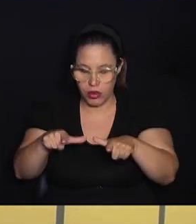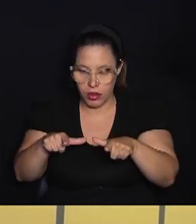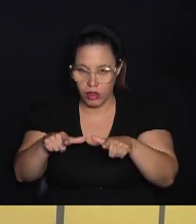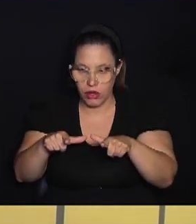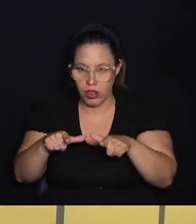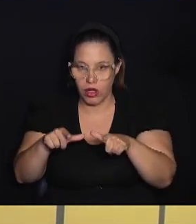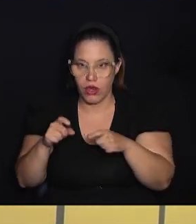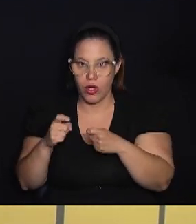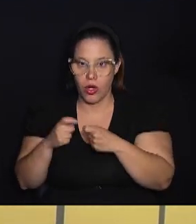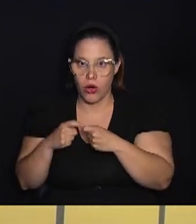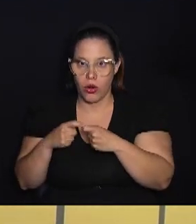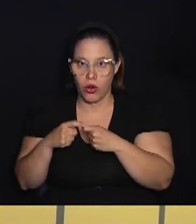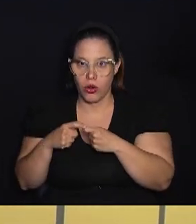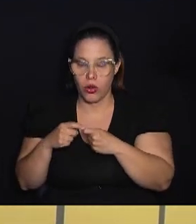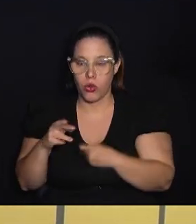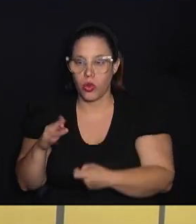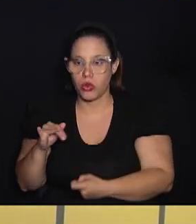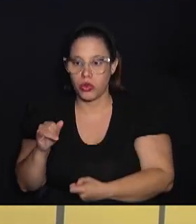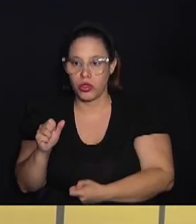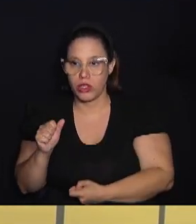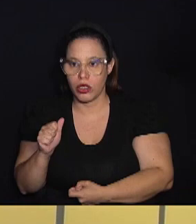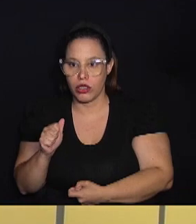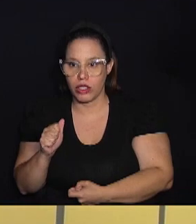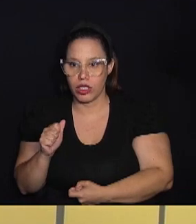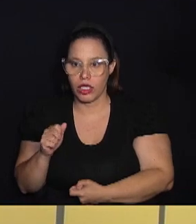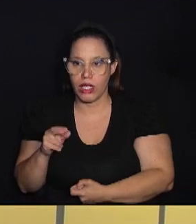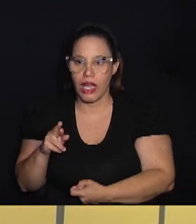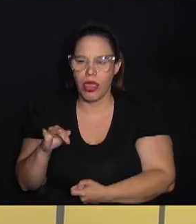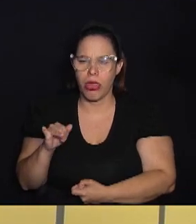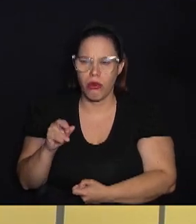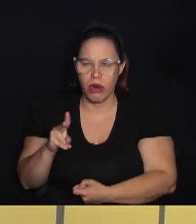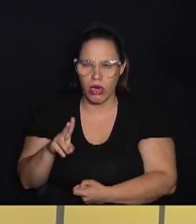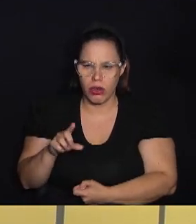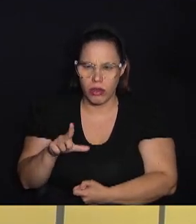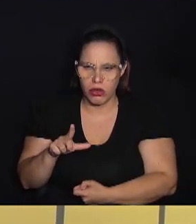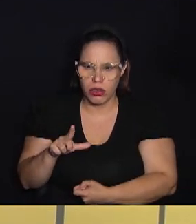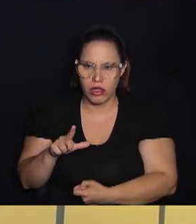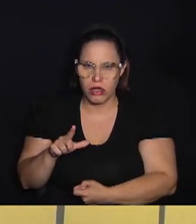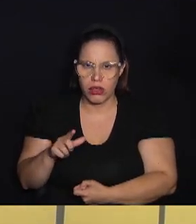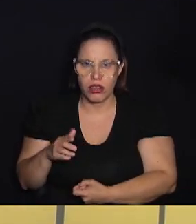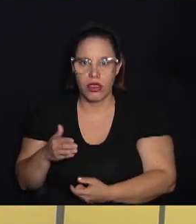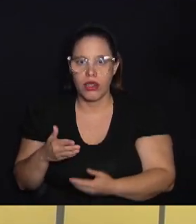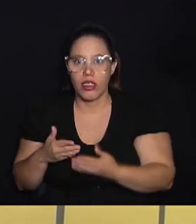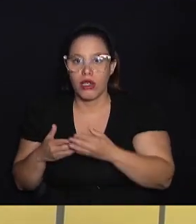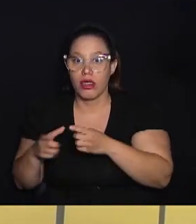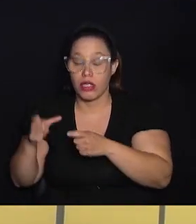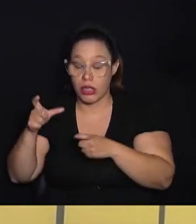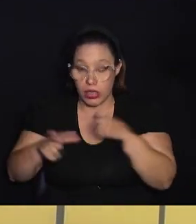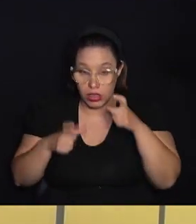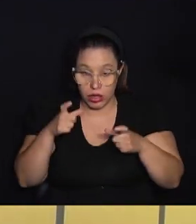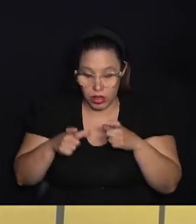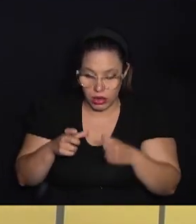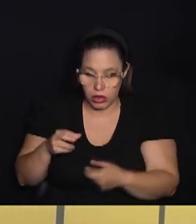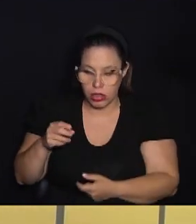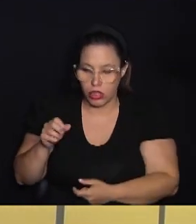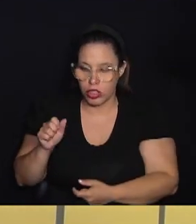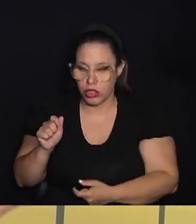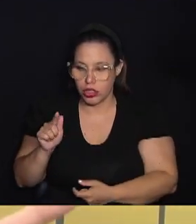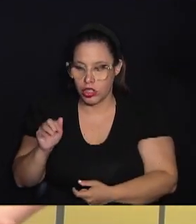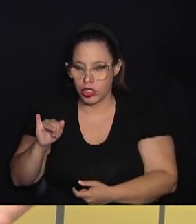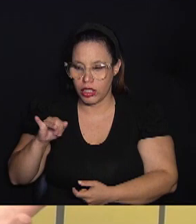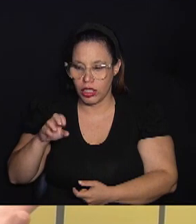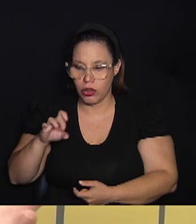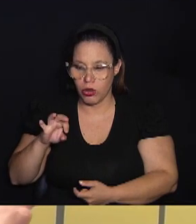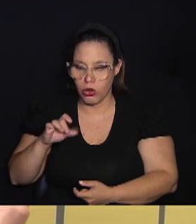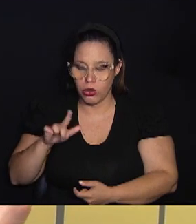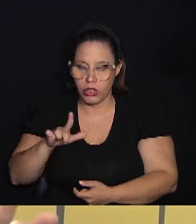ginecologia natural e a minha paciente ela sabe claramente quando ela tá numa nesse lugar que é de ginecologia natural e quando ela tá